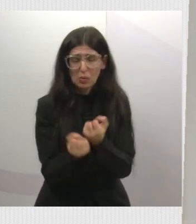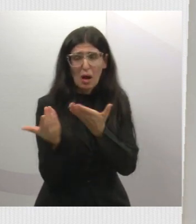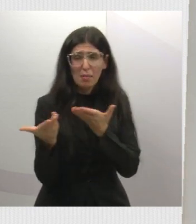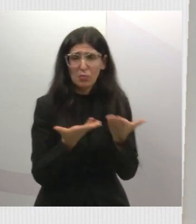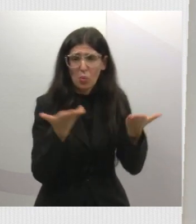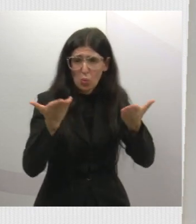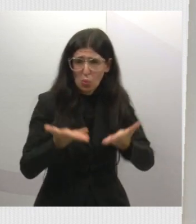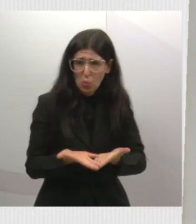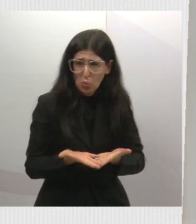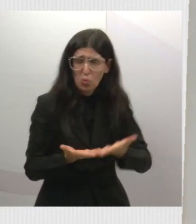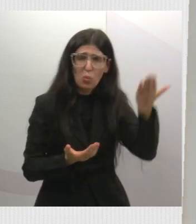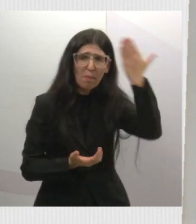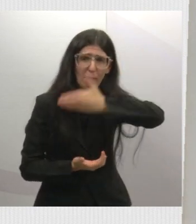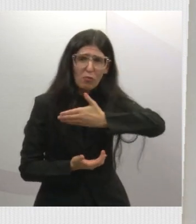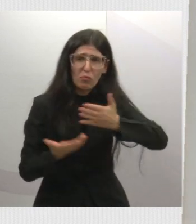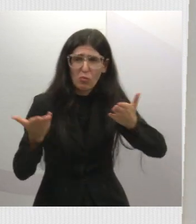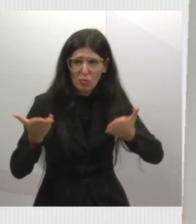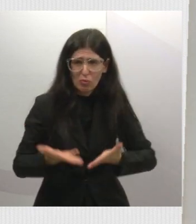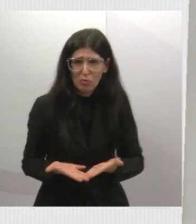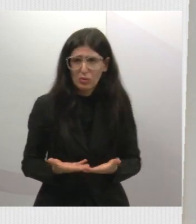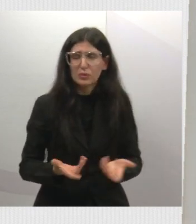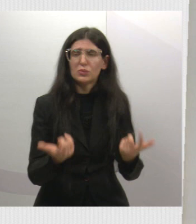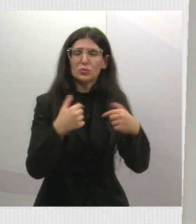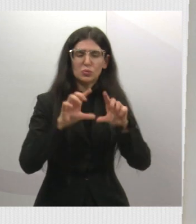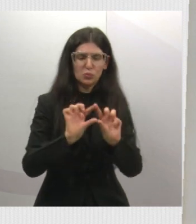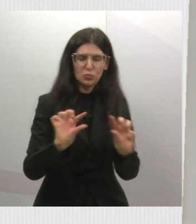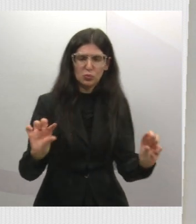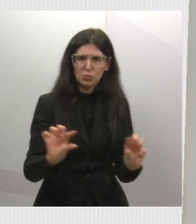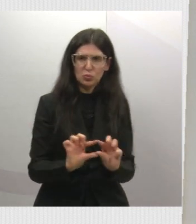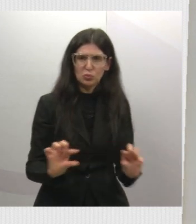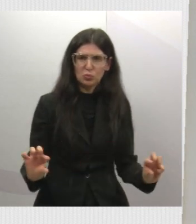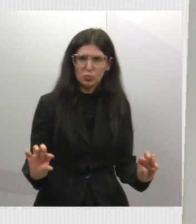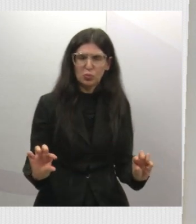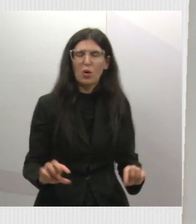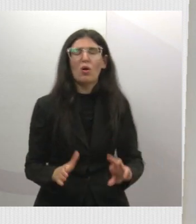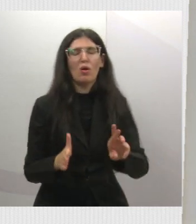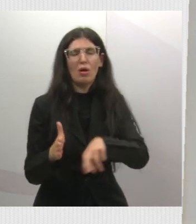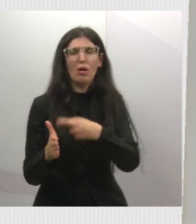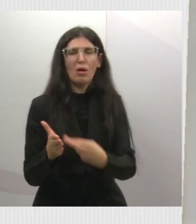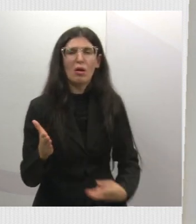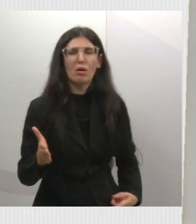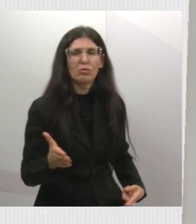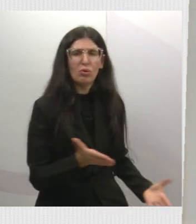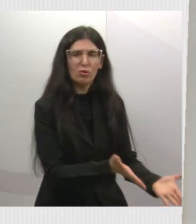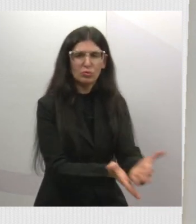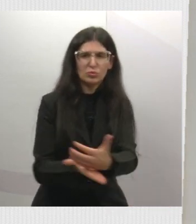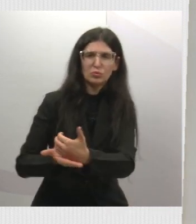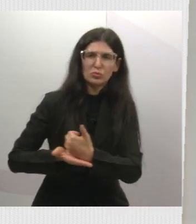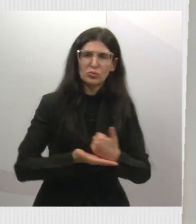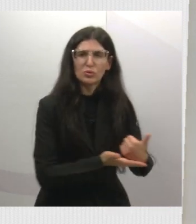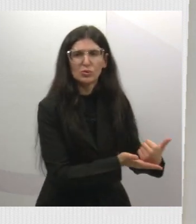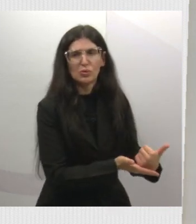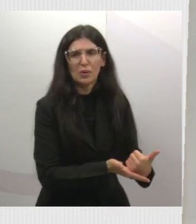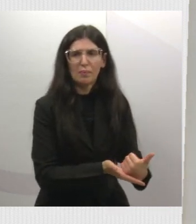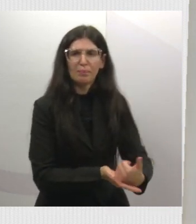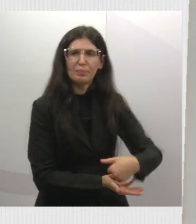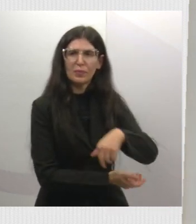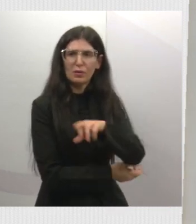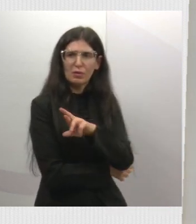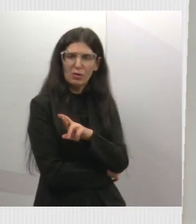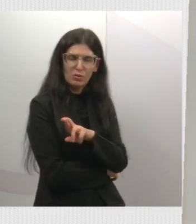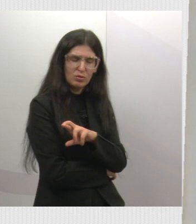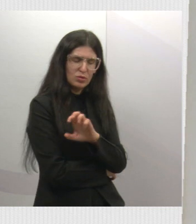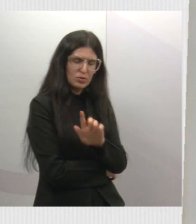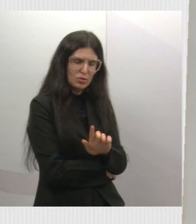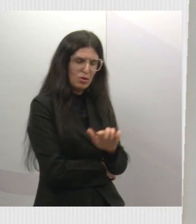apresentados, que está nas últimas duas linhas aqui final, que é o relatório de gestão fiscal, que é o RGF,